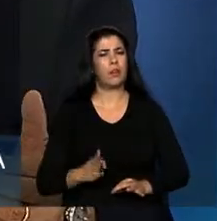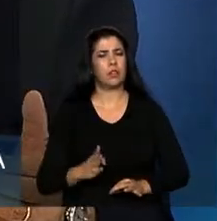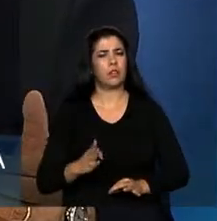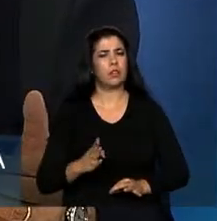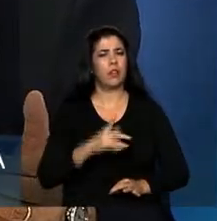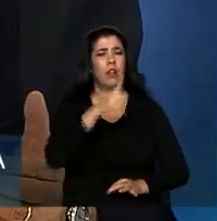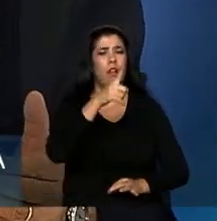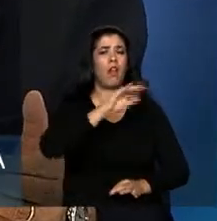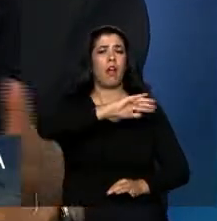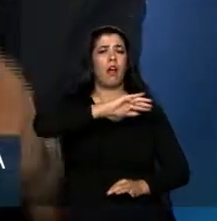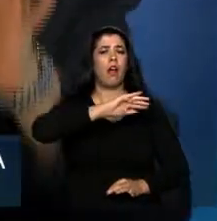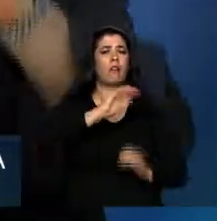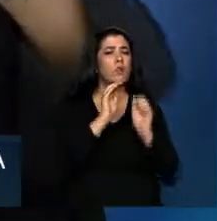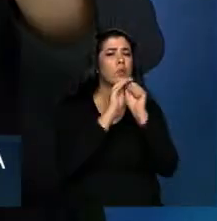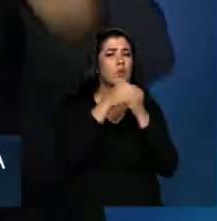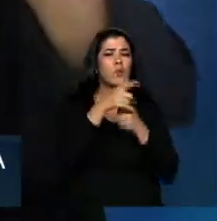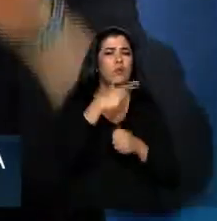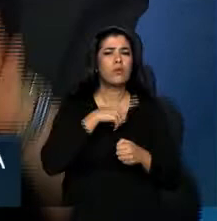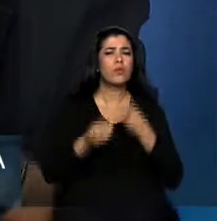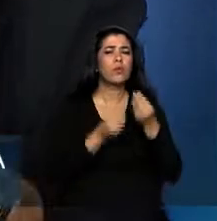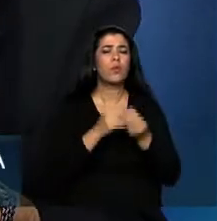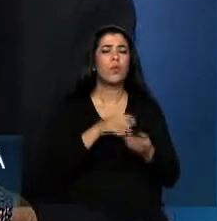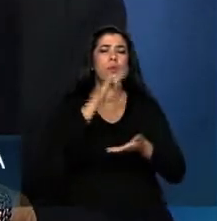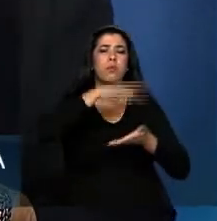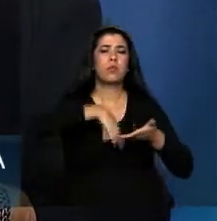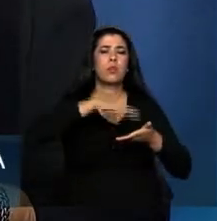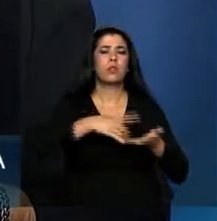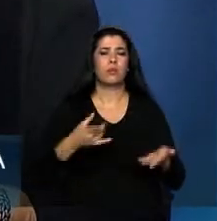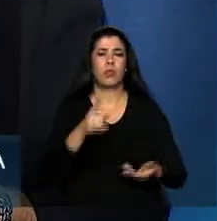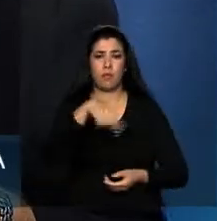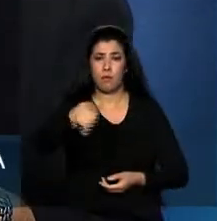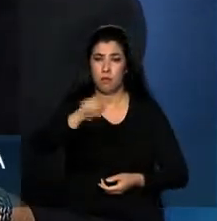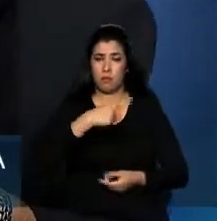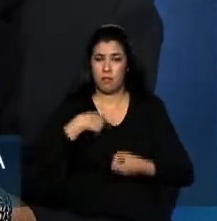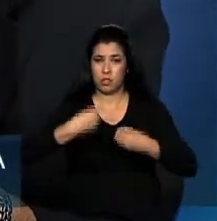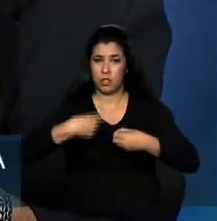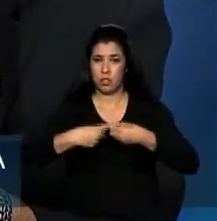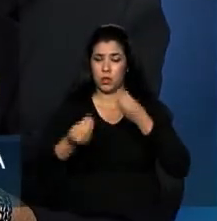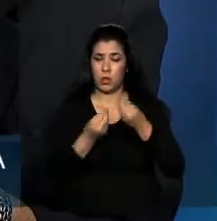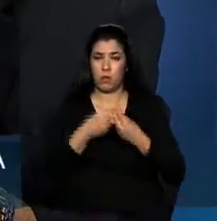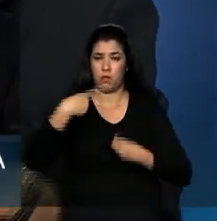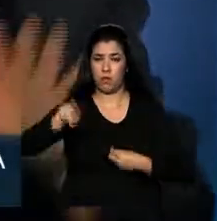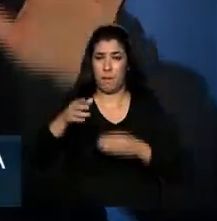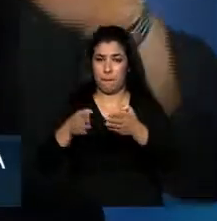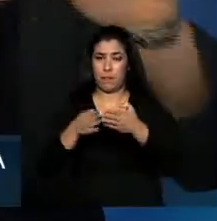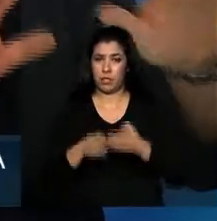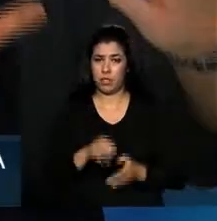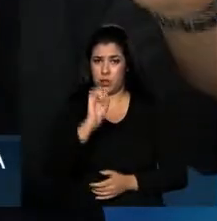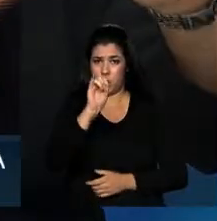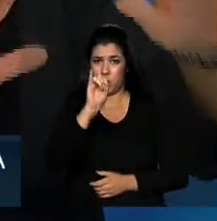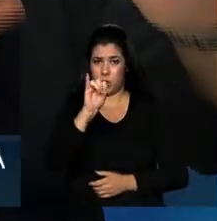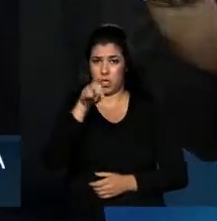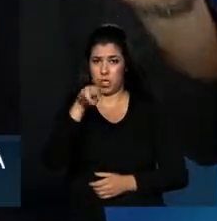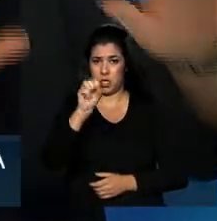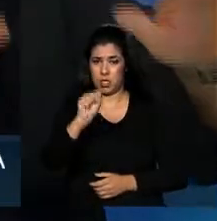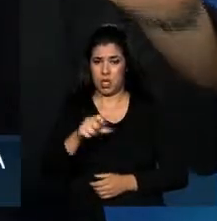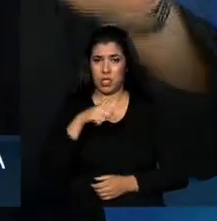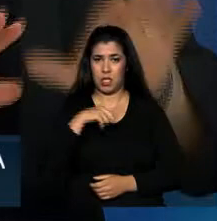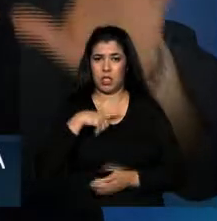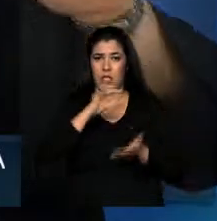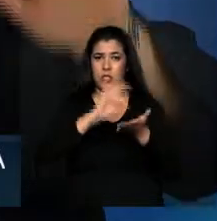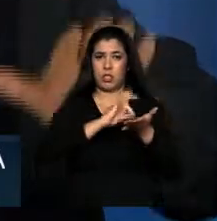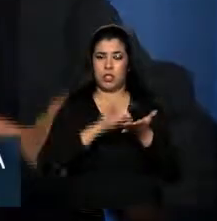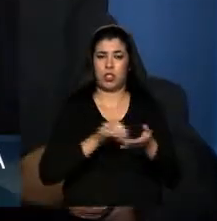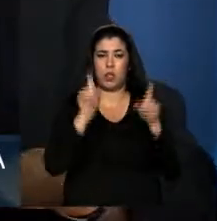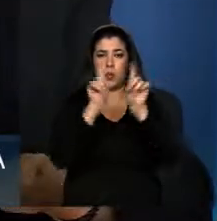tem documento. E hoje como é que vocês se aposentam pelo INSS quando vocês vão se aposentar? Vocês têm tudo registrado lá no